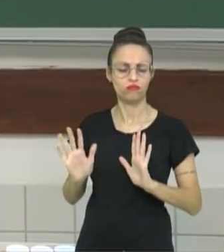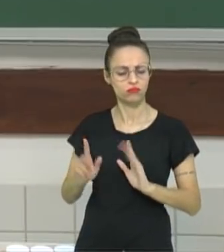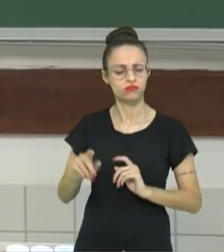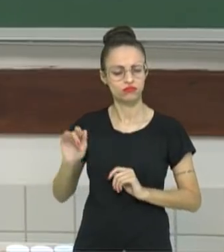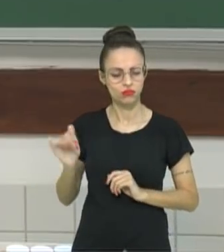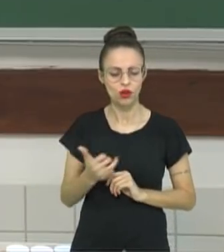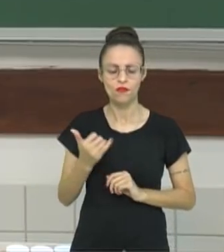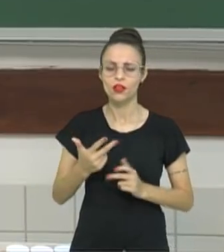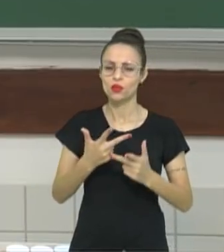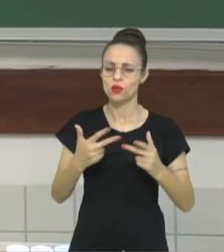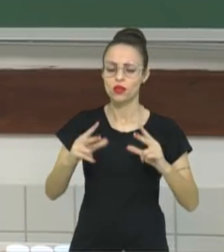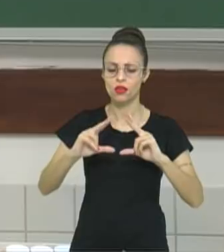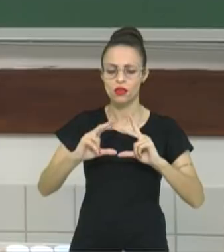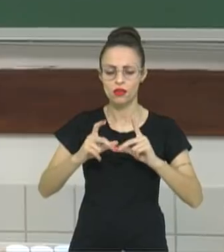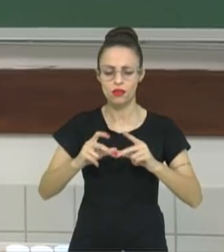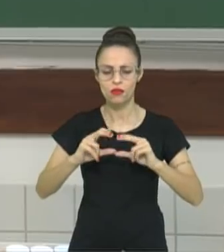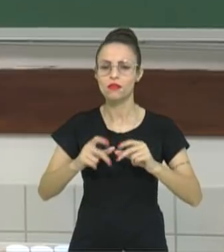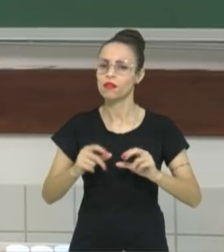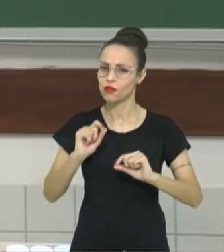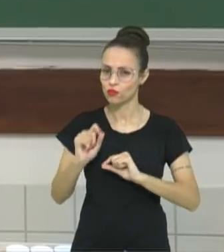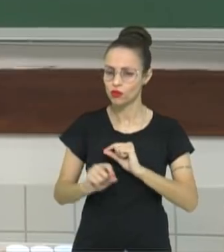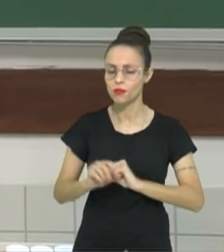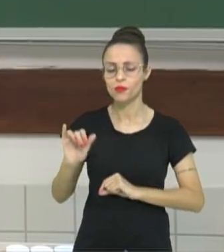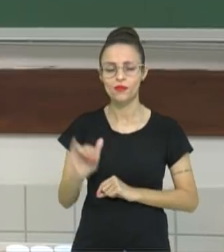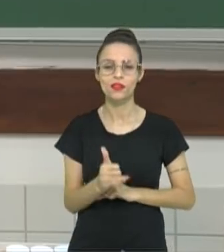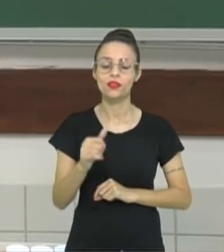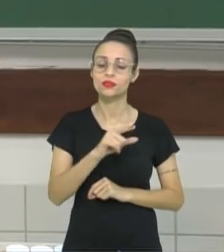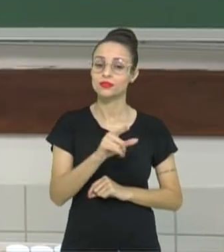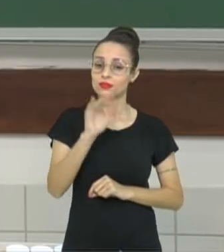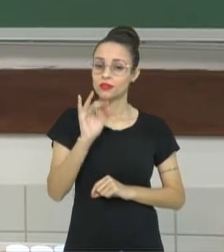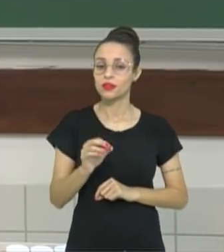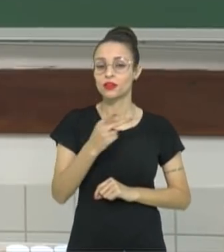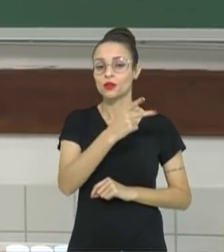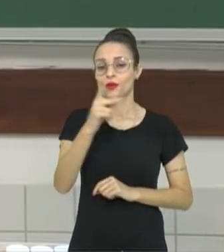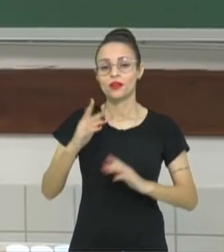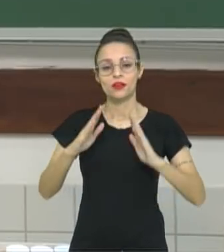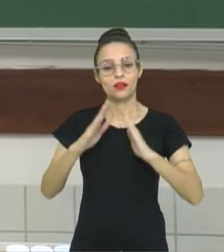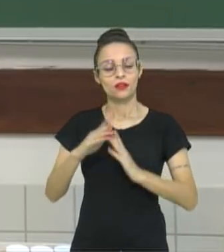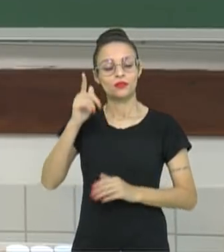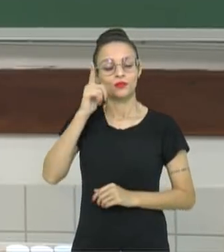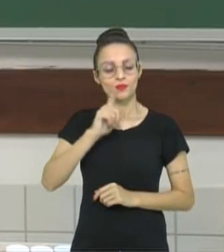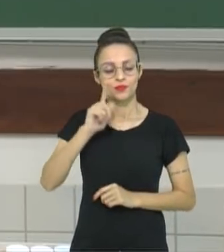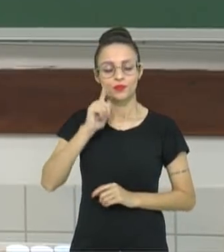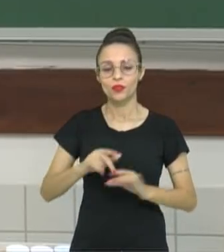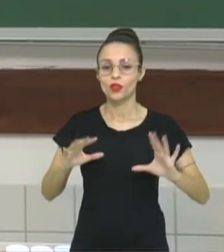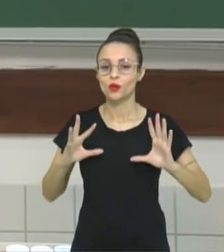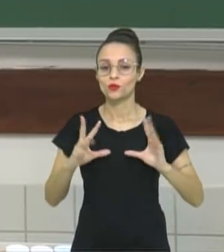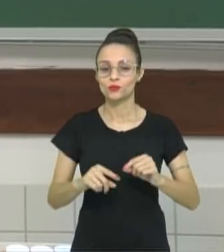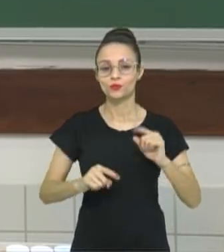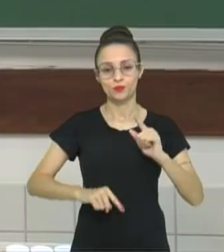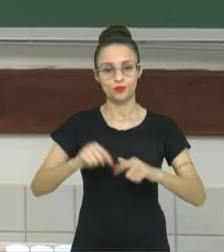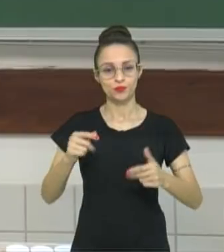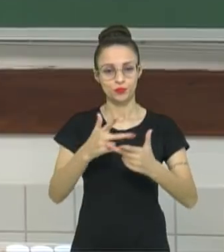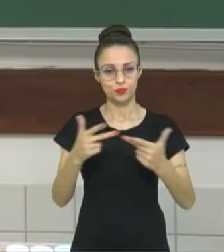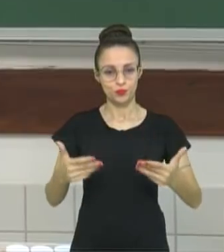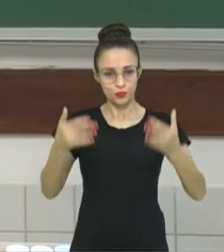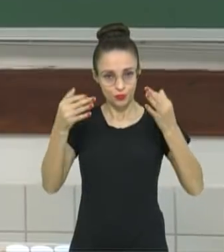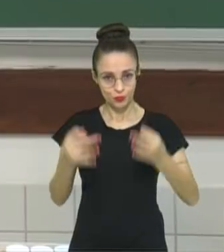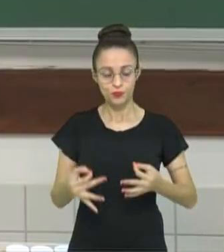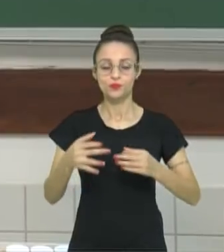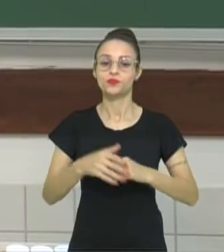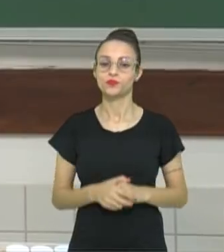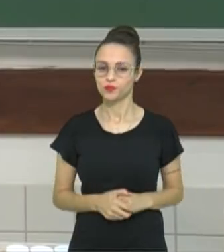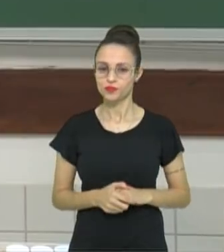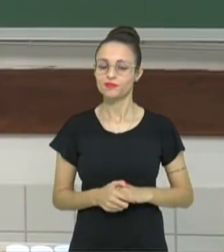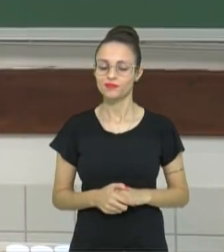para comprar ou ter que sair de casa. Então, tenho certeza que lá na sua casa você consegue todos esses materiais, tá certo, gente?